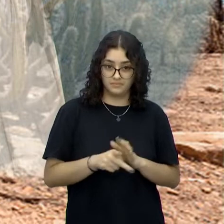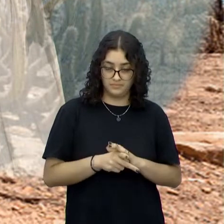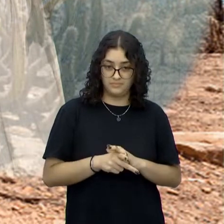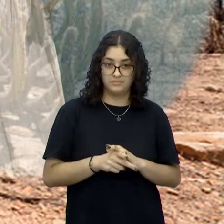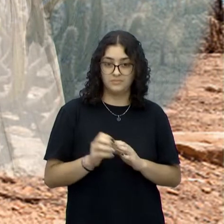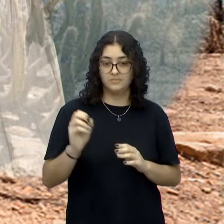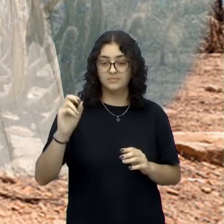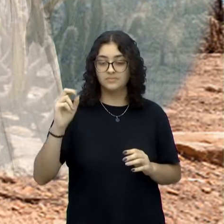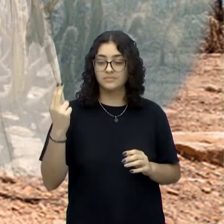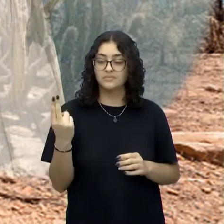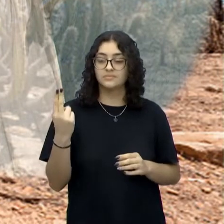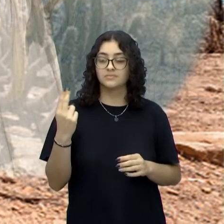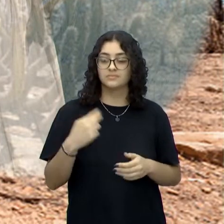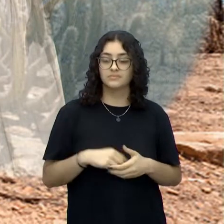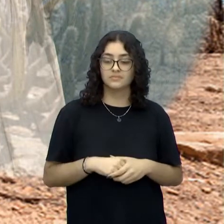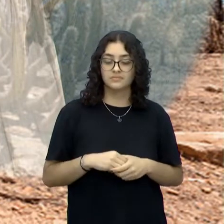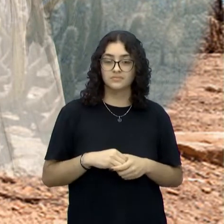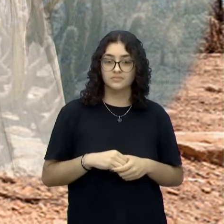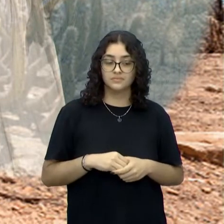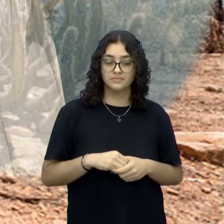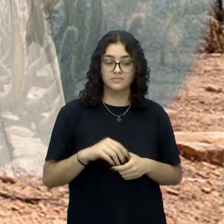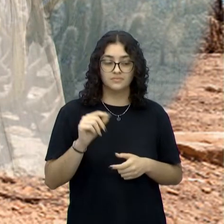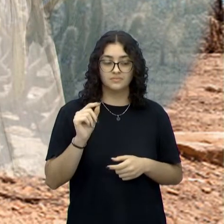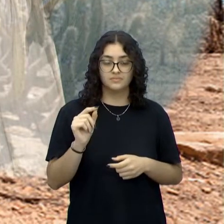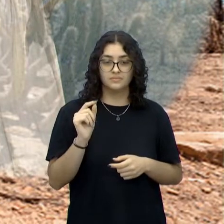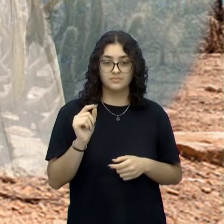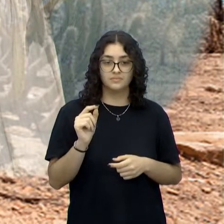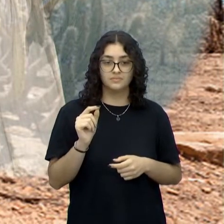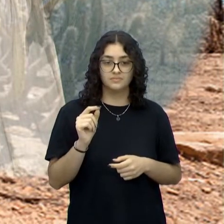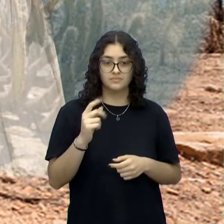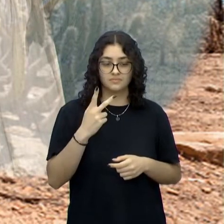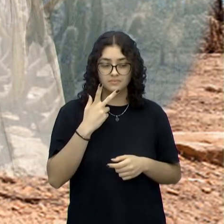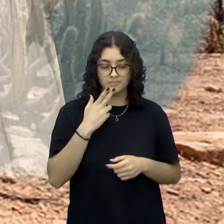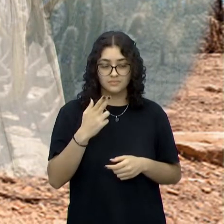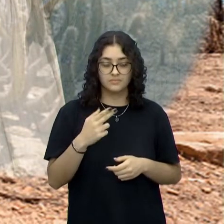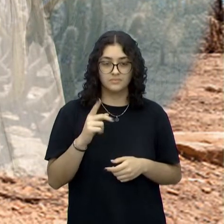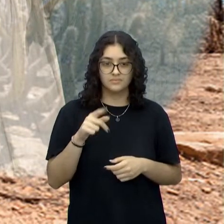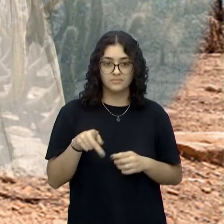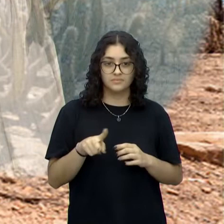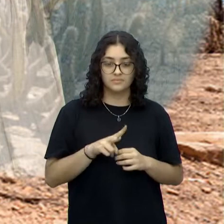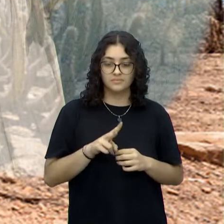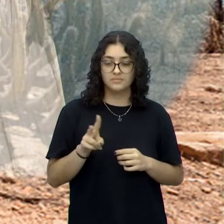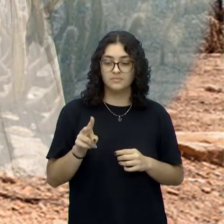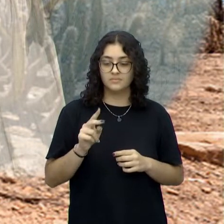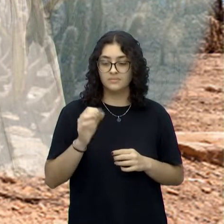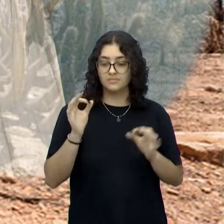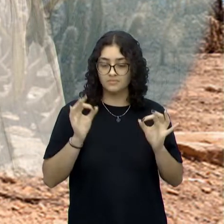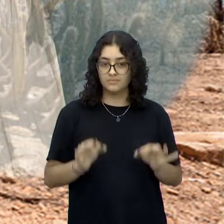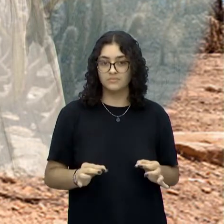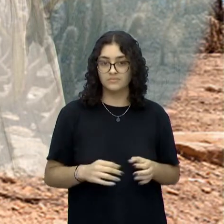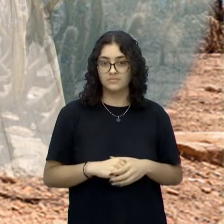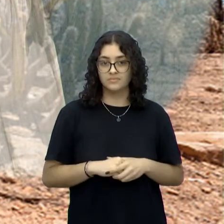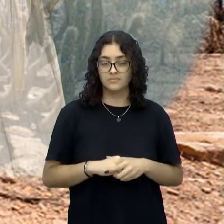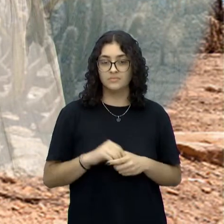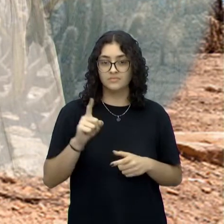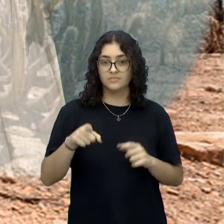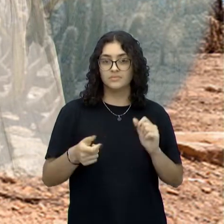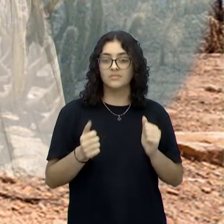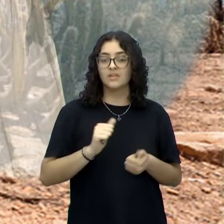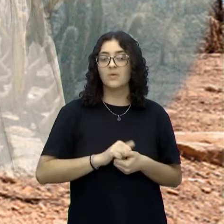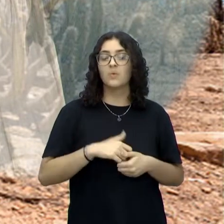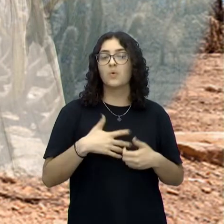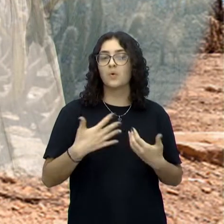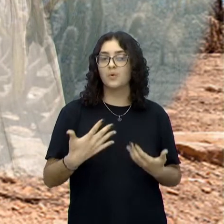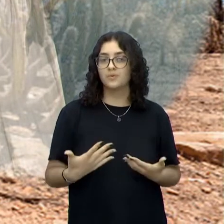né? Ou Canudos, como se eu não me engano me parece é o nome original, ele é adaptado de que